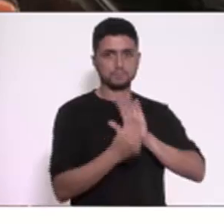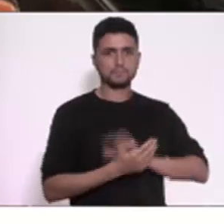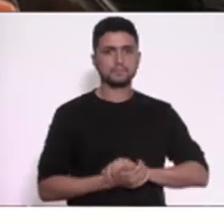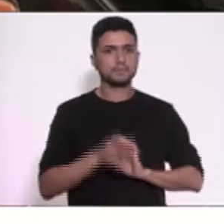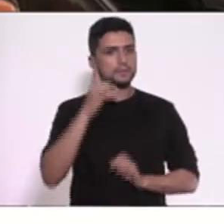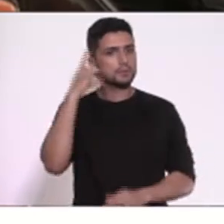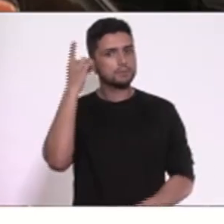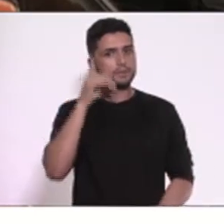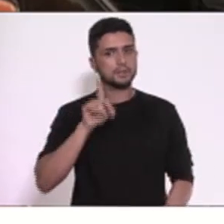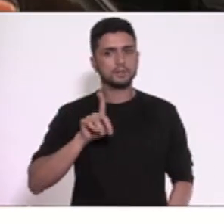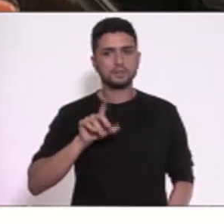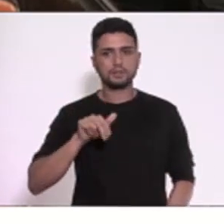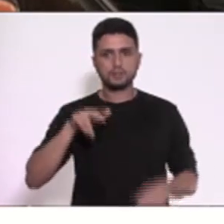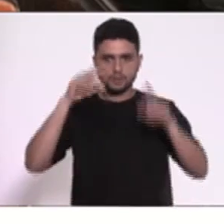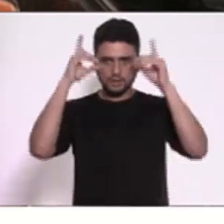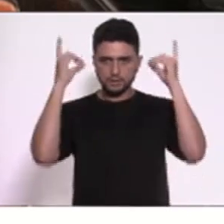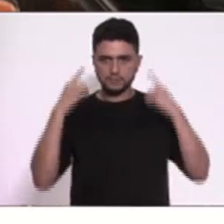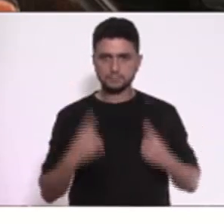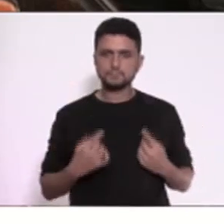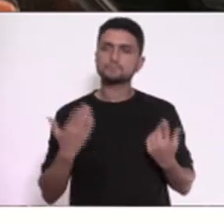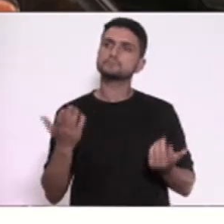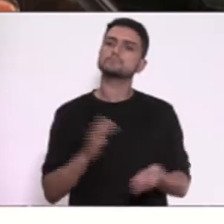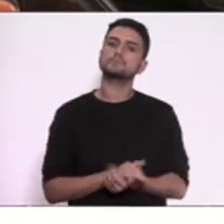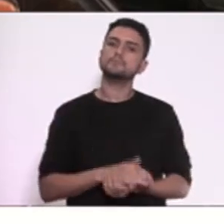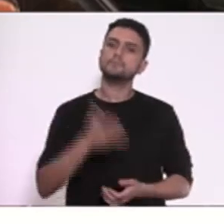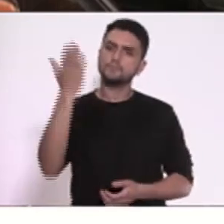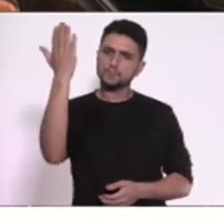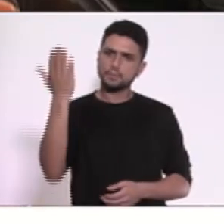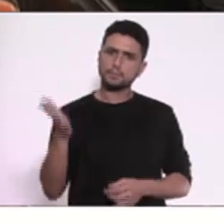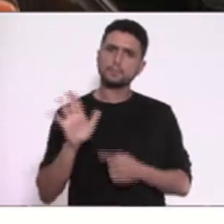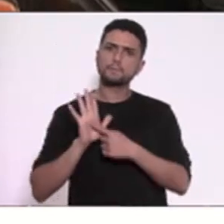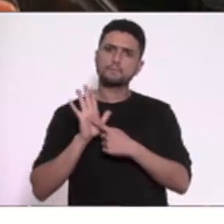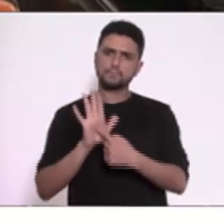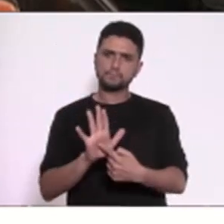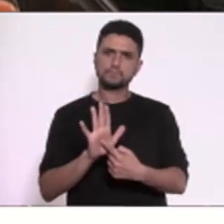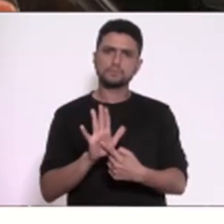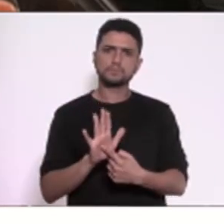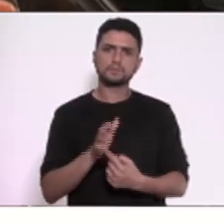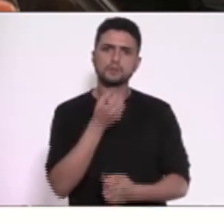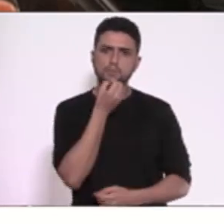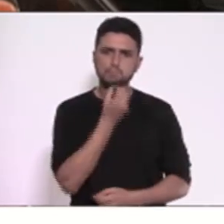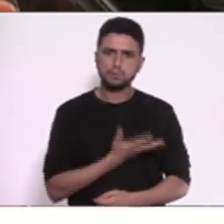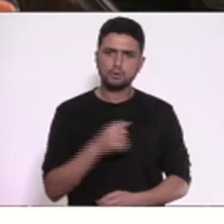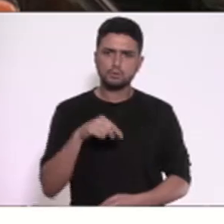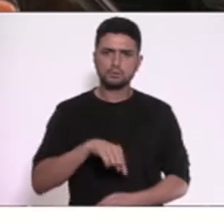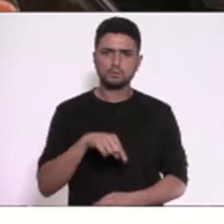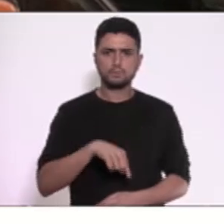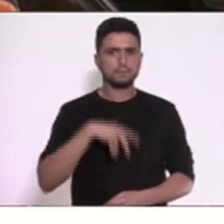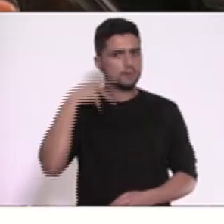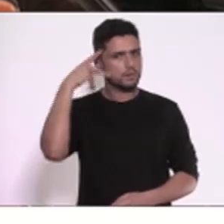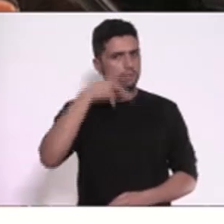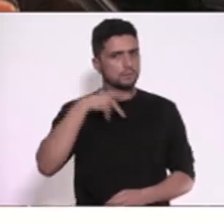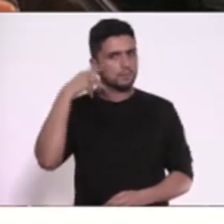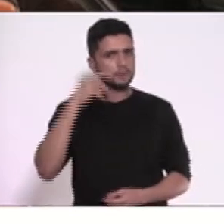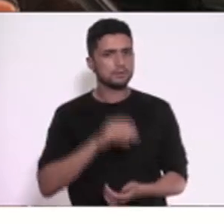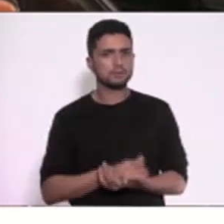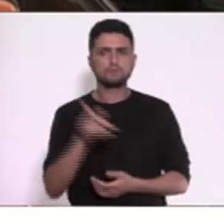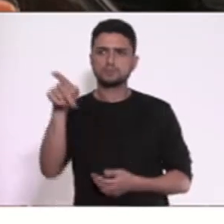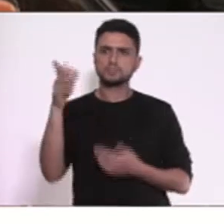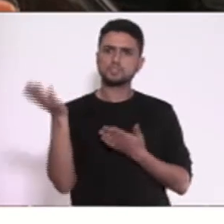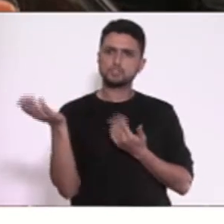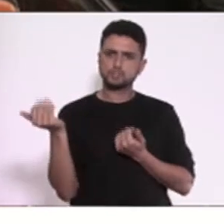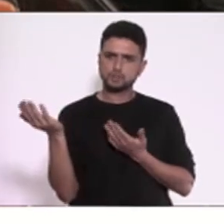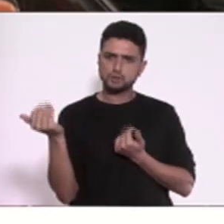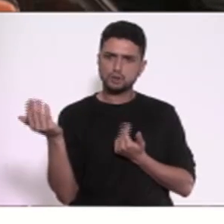Deputada Dani, Vossa Excelência representa brilhantemente esse parlamento, apesar da sua